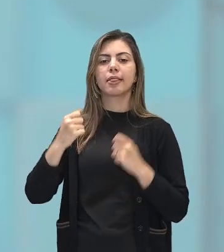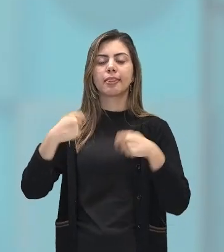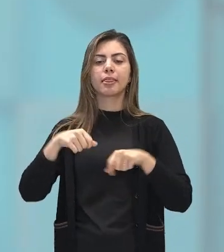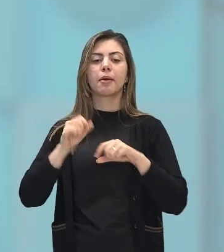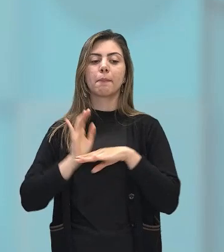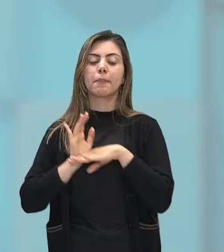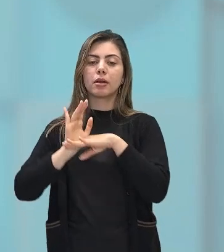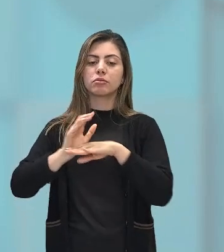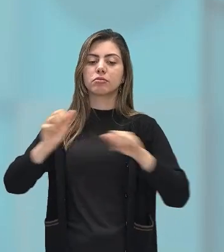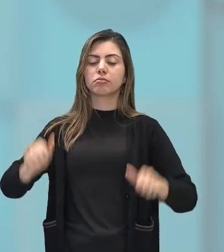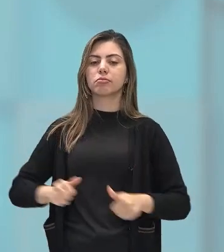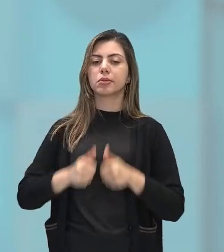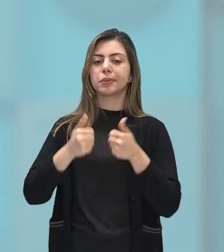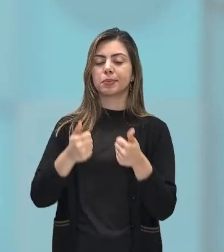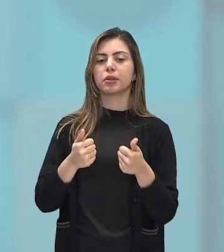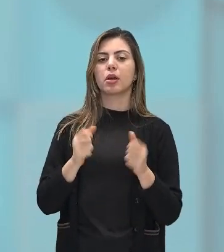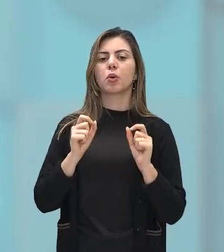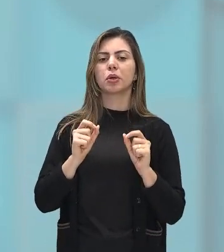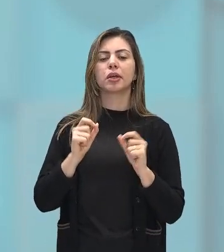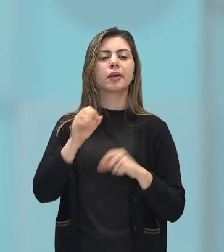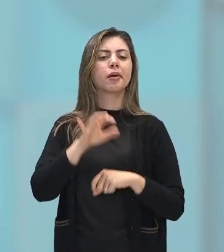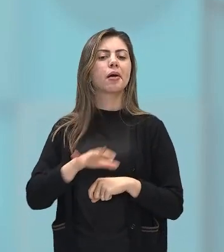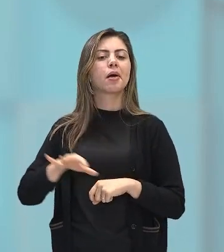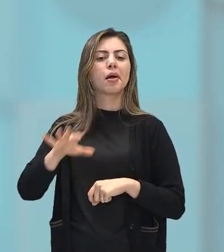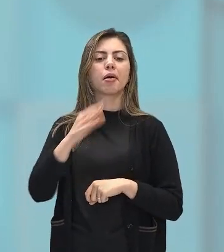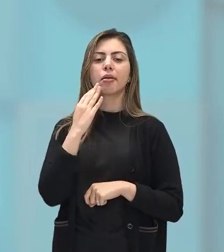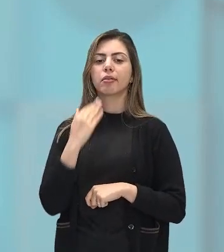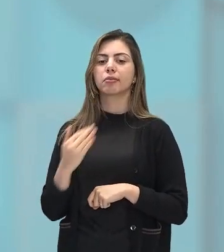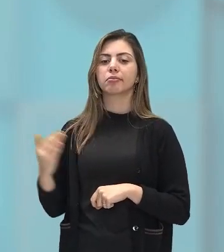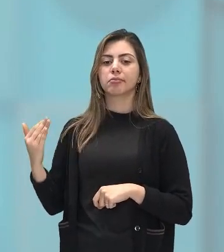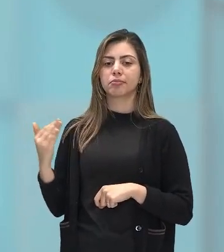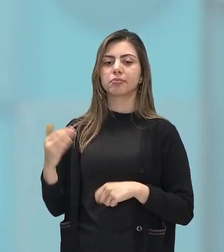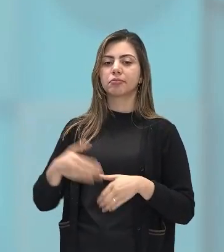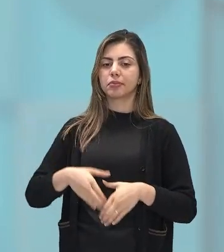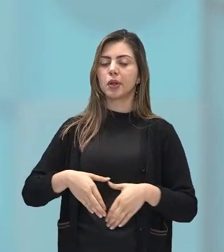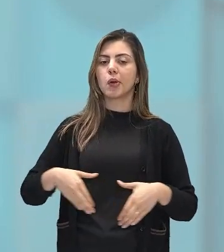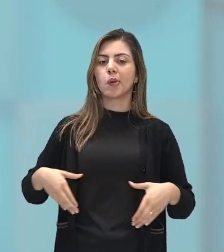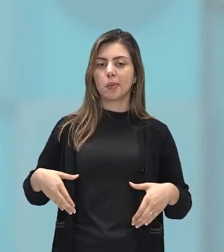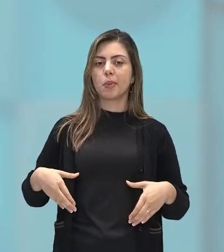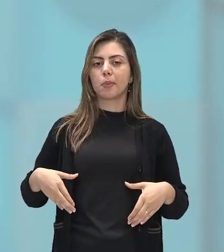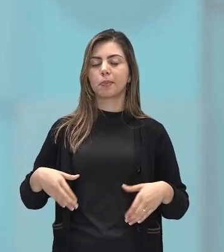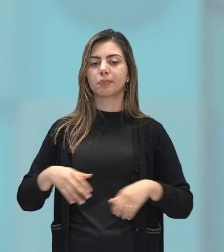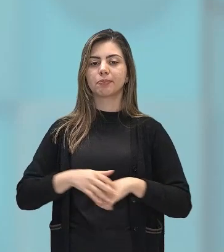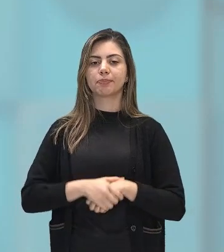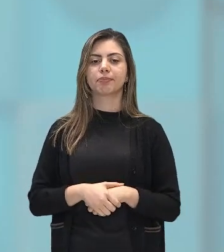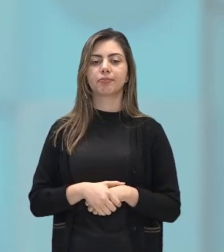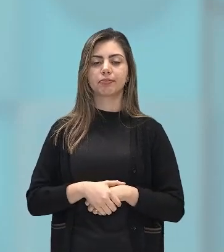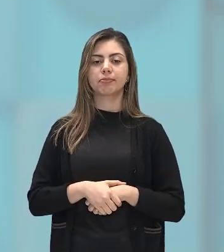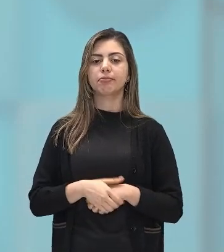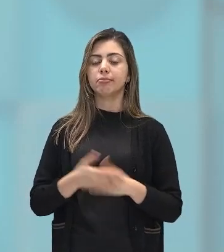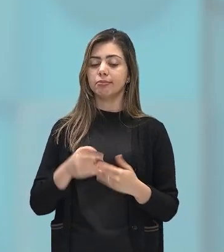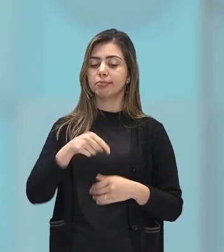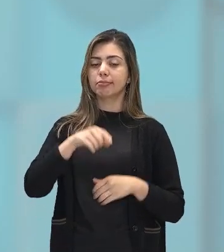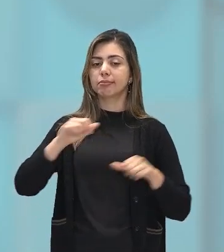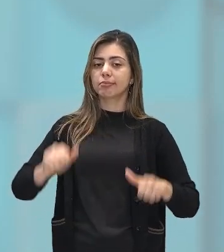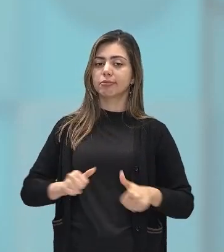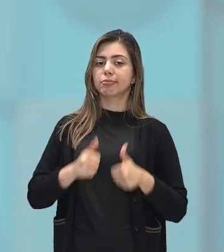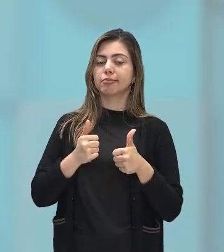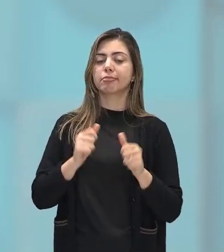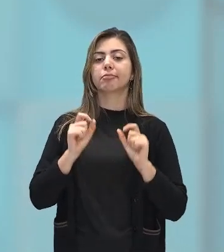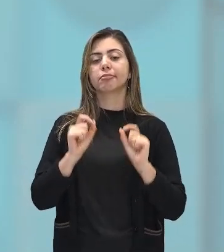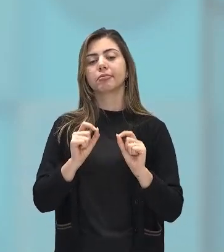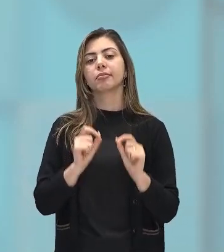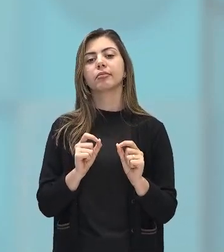lombopélvica vai atuar justamente nessa região aqui do nosso quadril, tá certo? Que vai